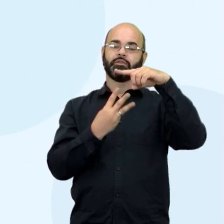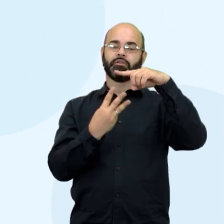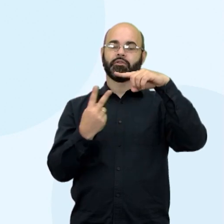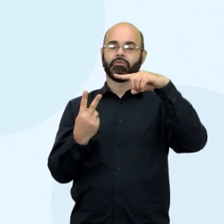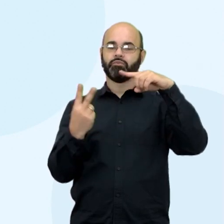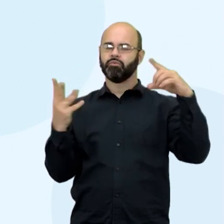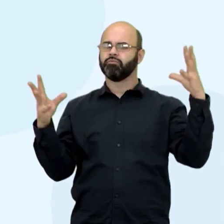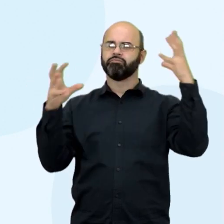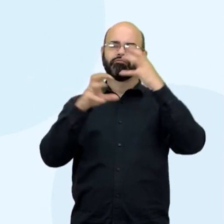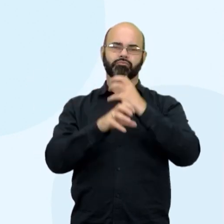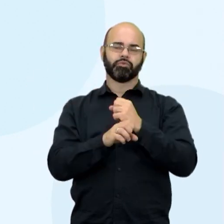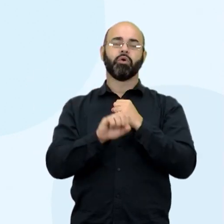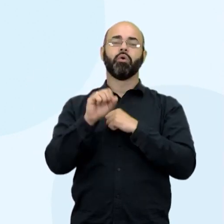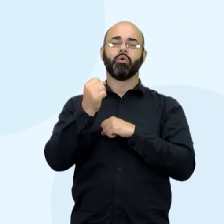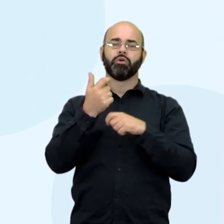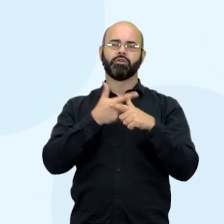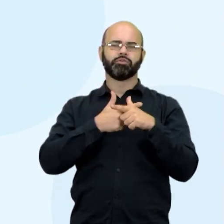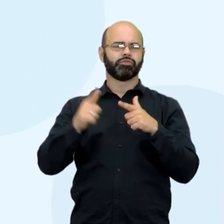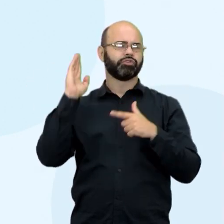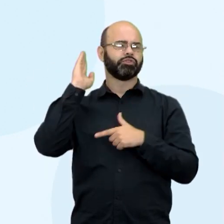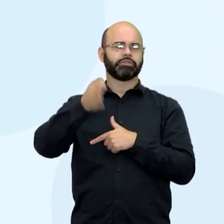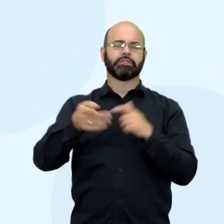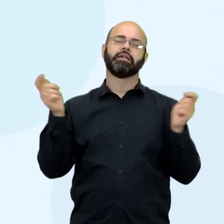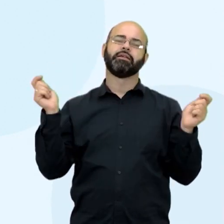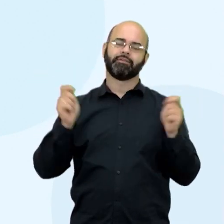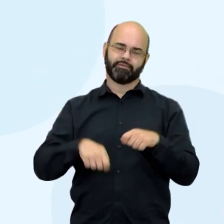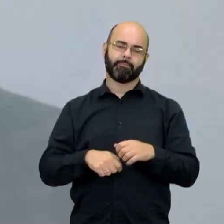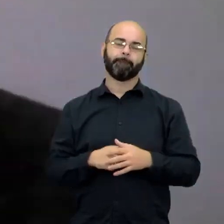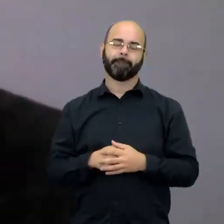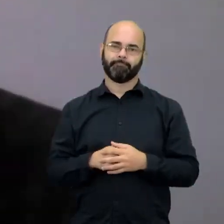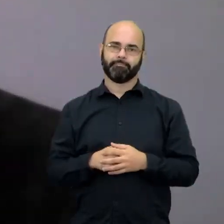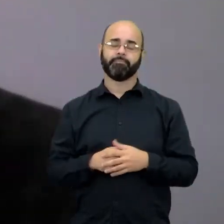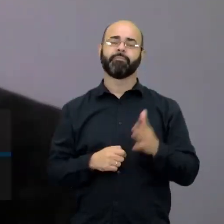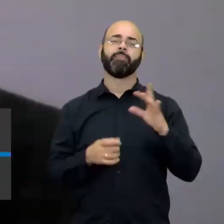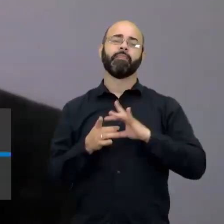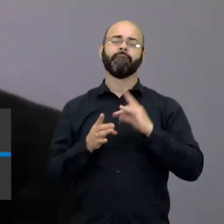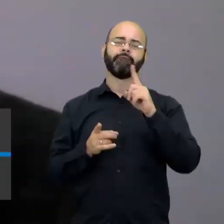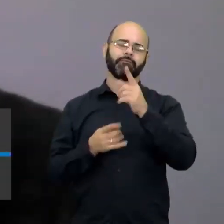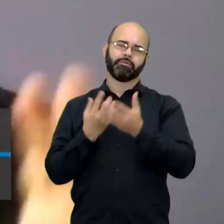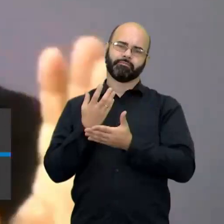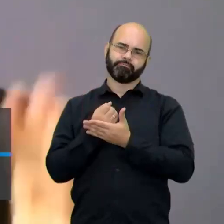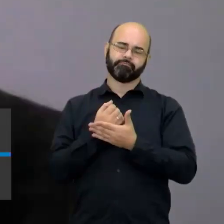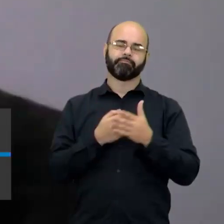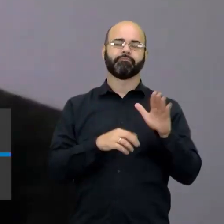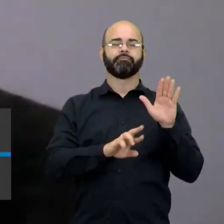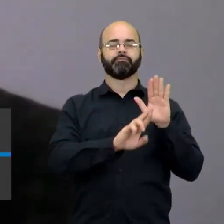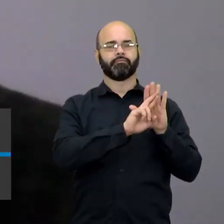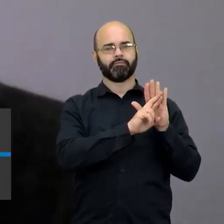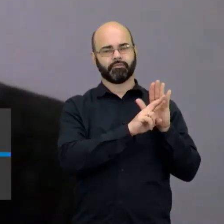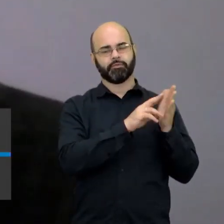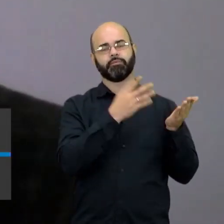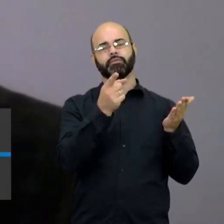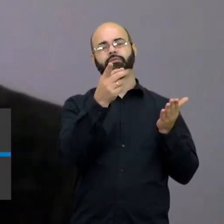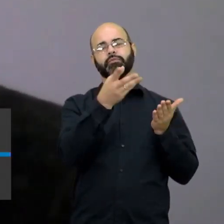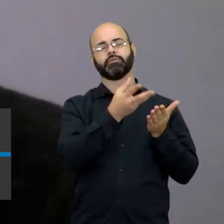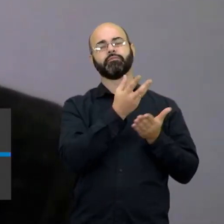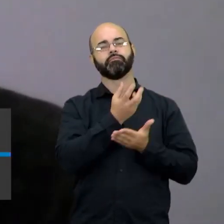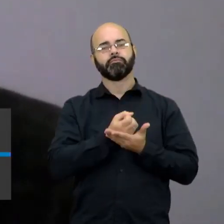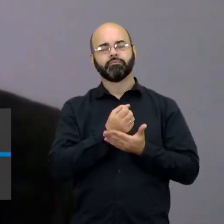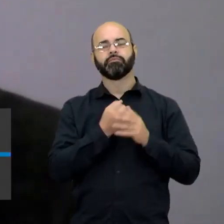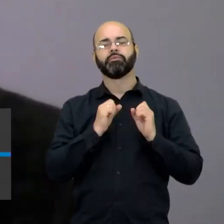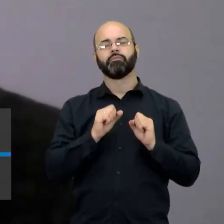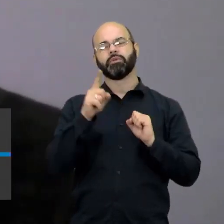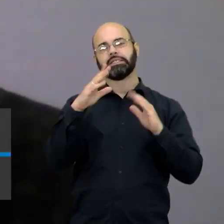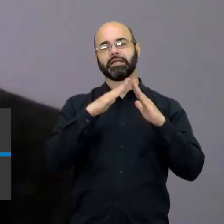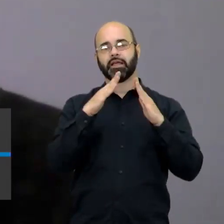Nesse material, nós temos ainda algumas atividadezinhas que podem ser feitas. Você pode baixar no repositório e concluir essa atividade